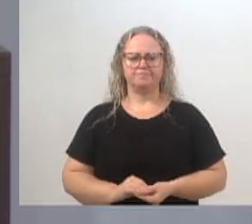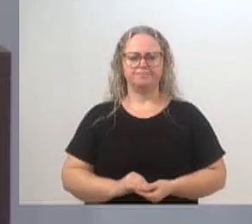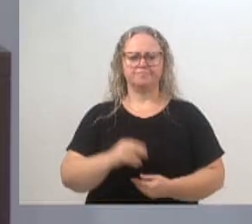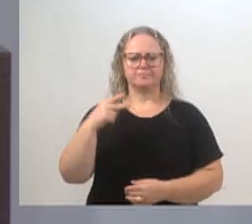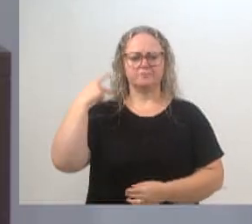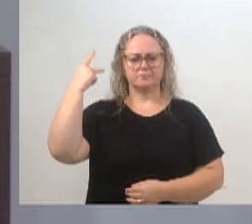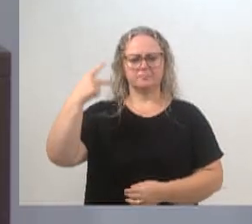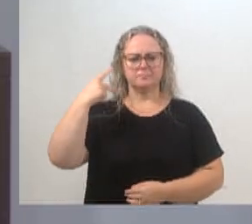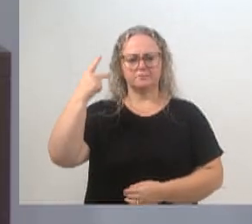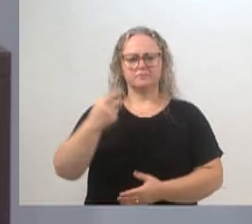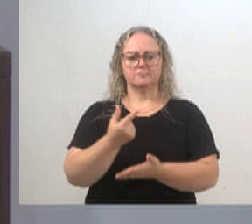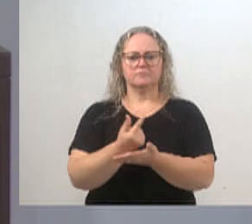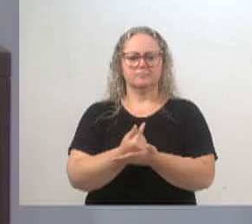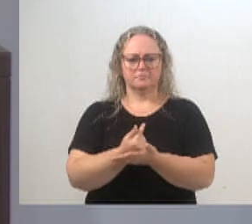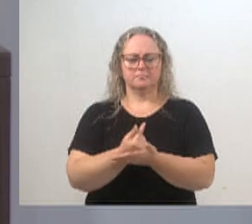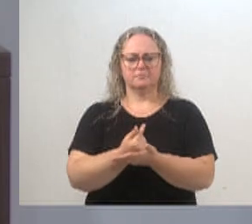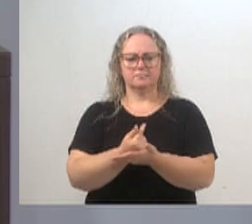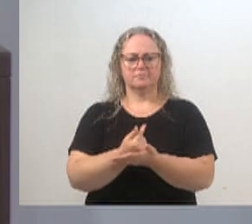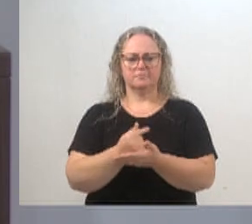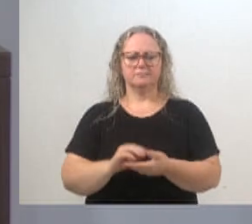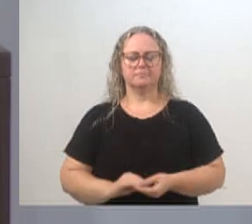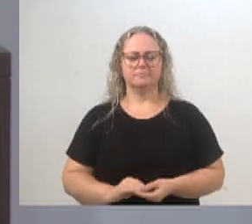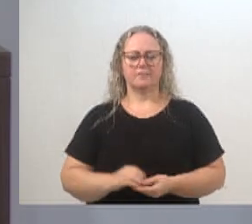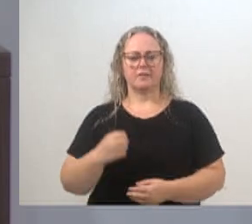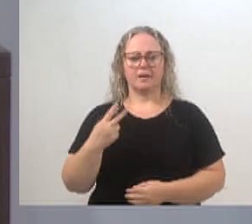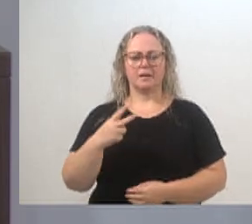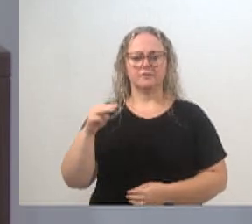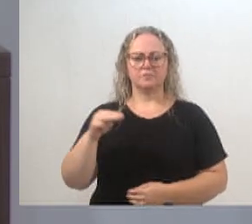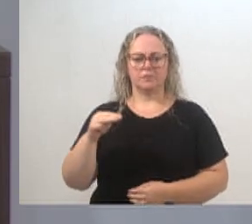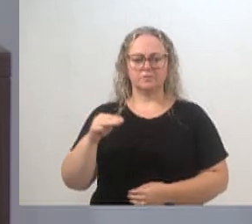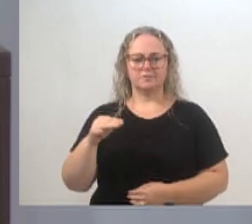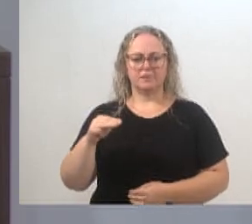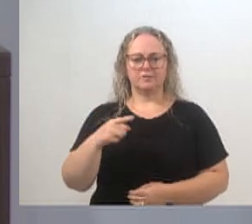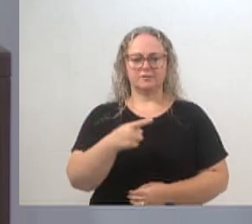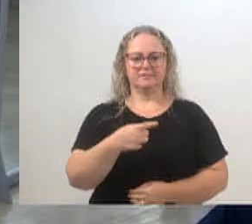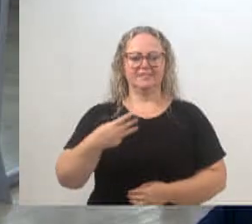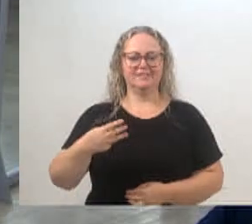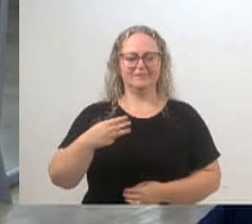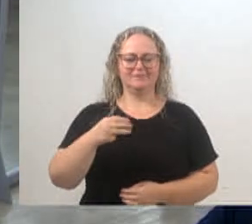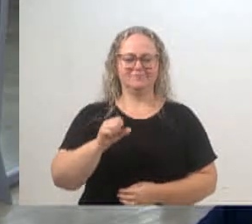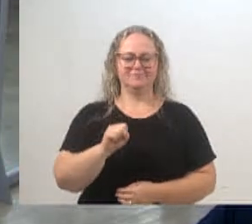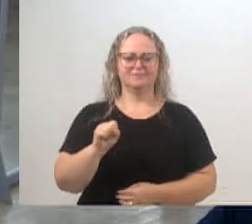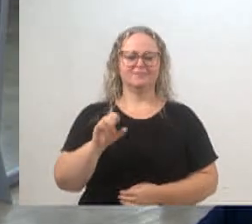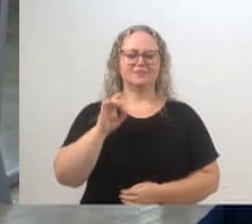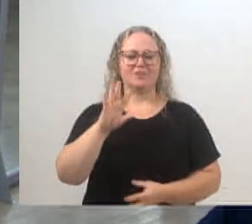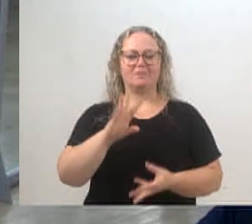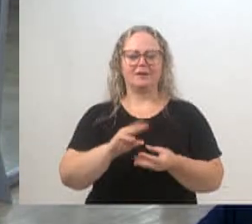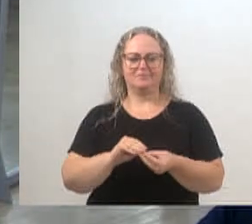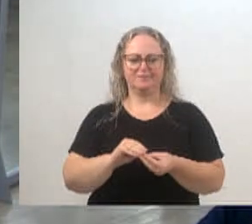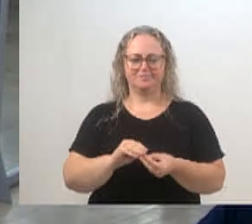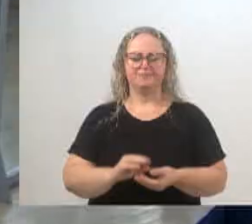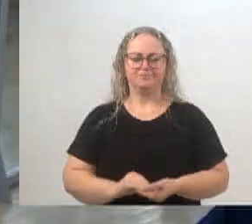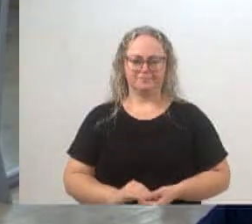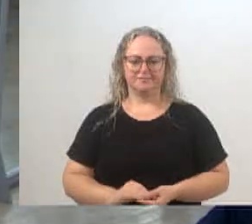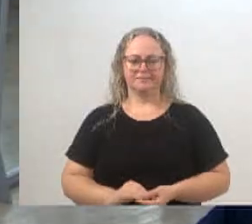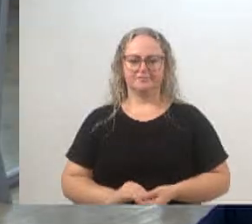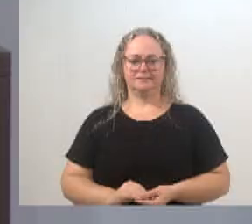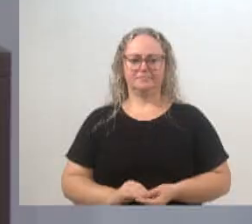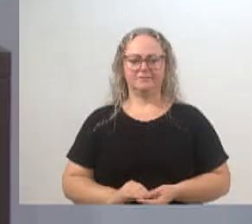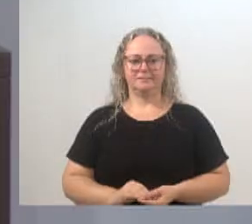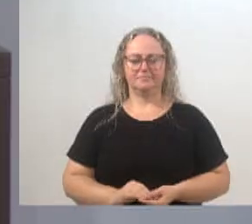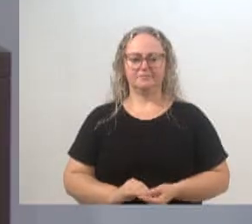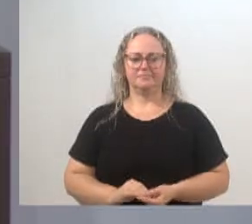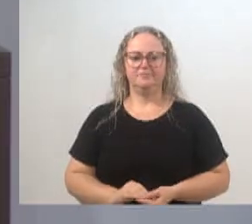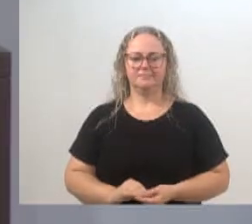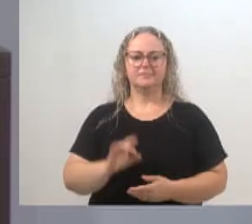presidente, que hora está na mesa, 2 minutos e 13 segundos só para concluir. 2 minutos a mais para concluir. Obrigada. Eu gostaria